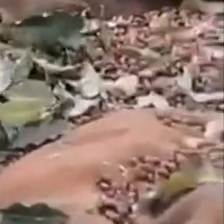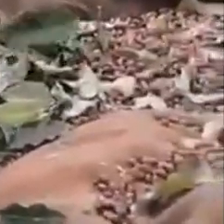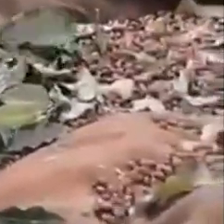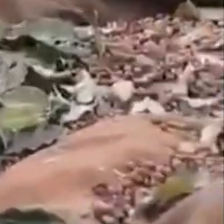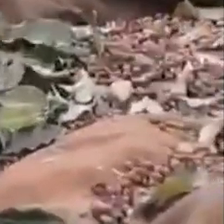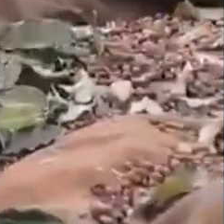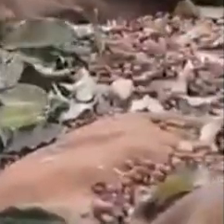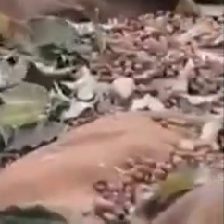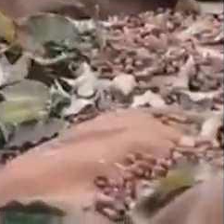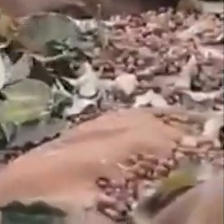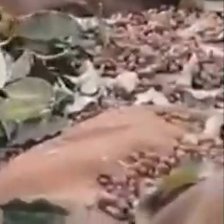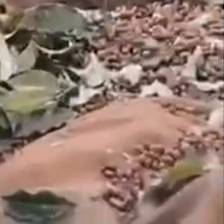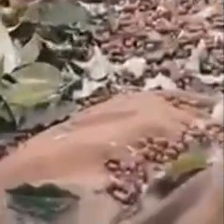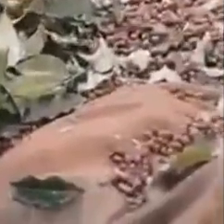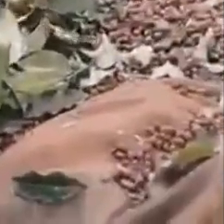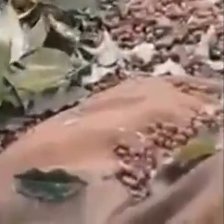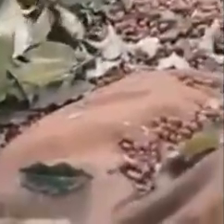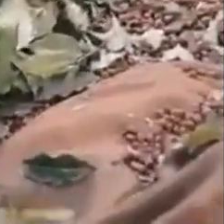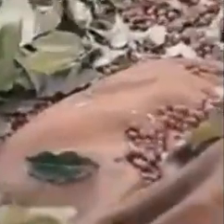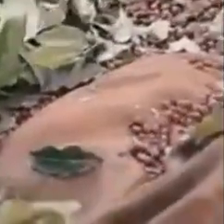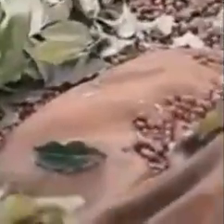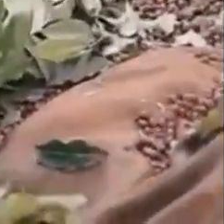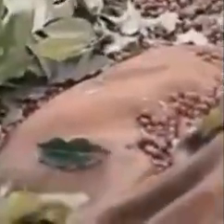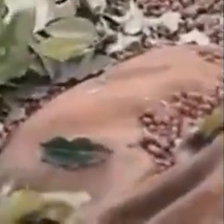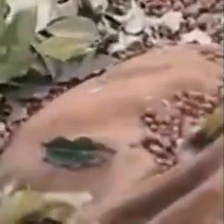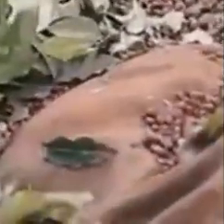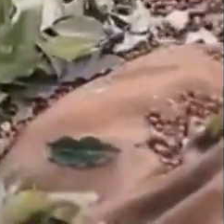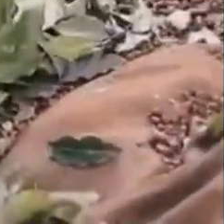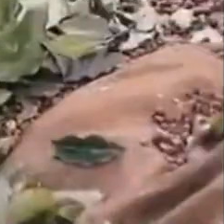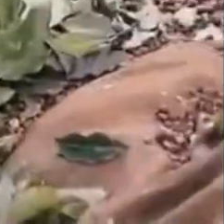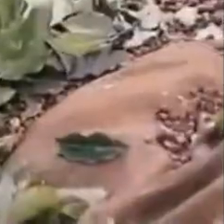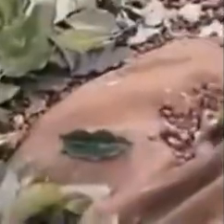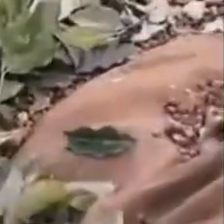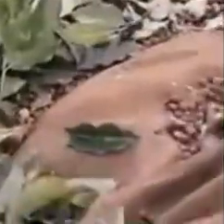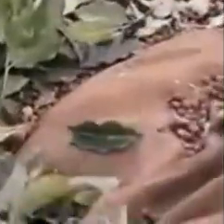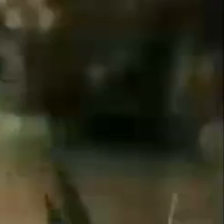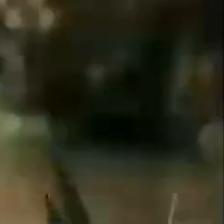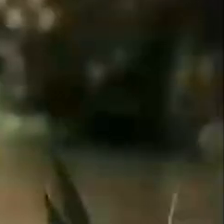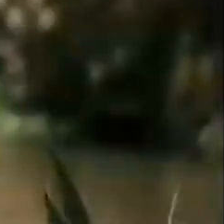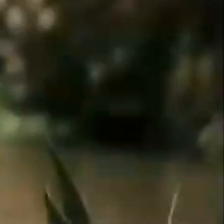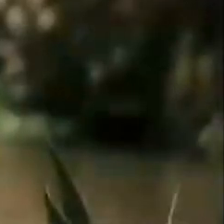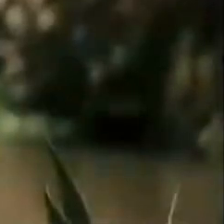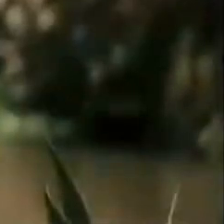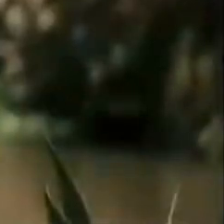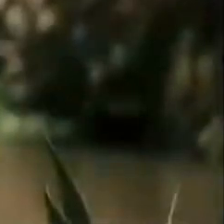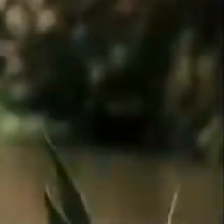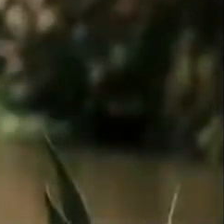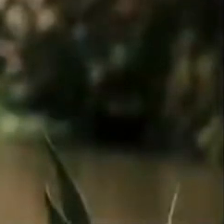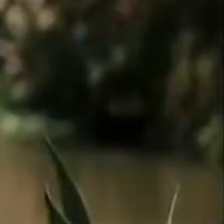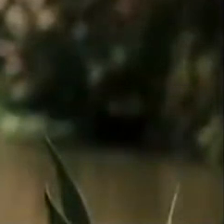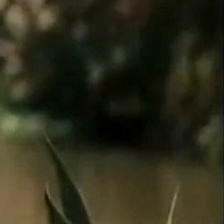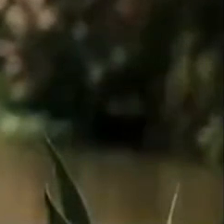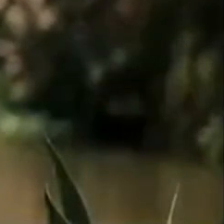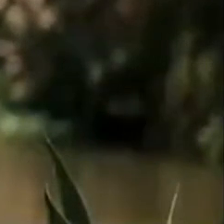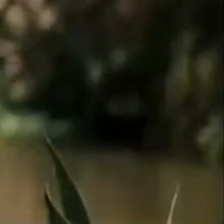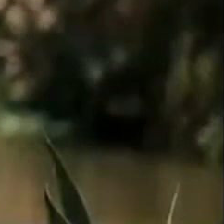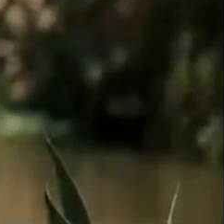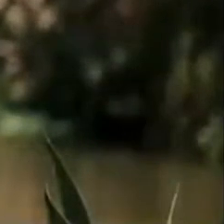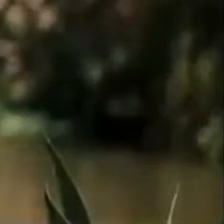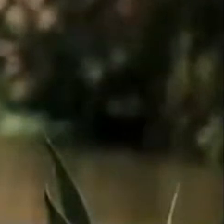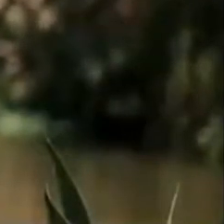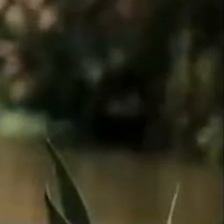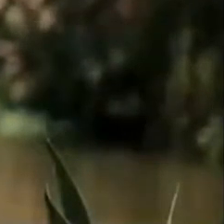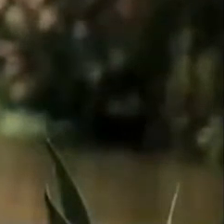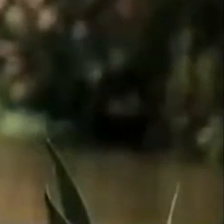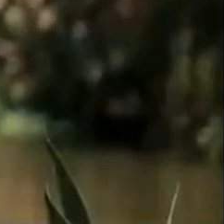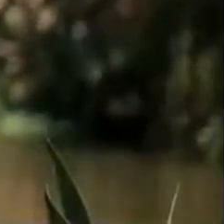tá se não acontecer sucessão Rural eu acho que não só a região mas o estado para a produção de alimento para a produção do café